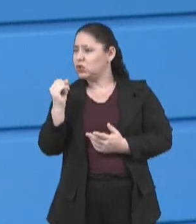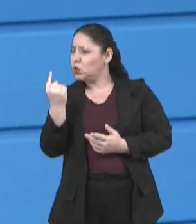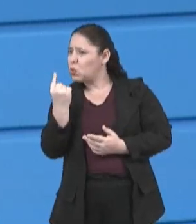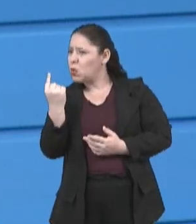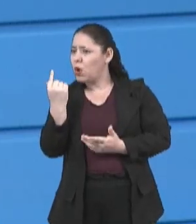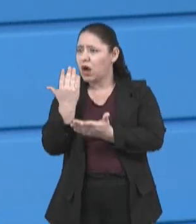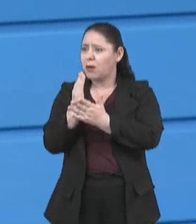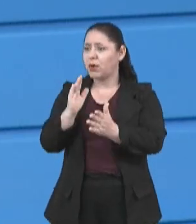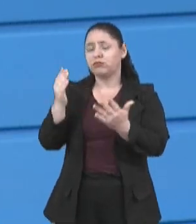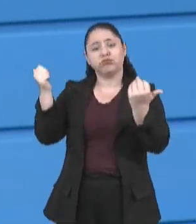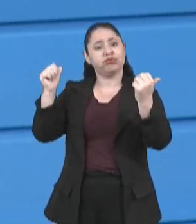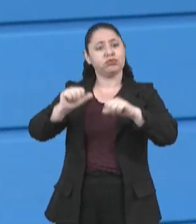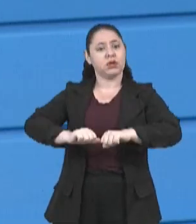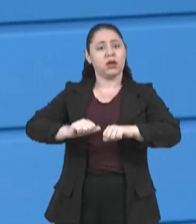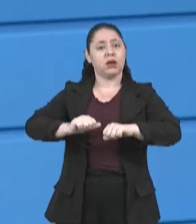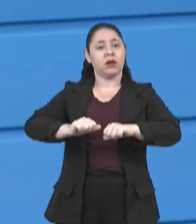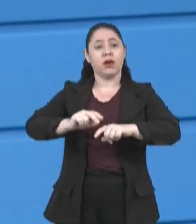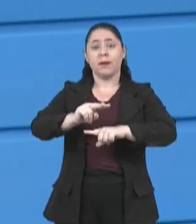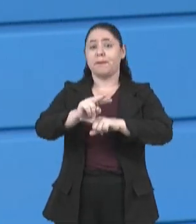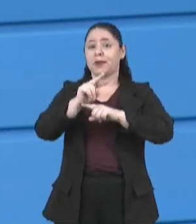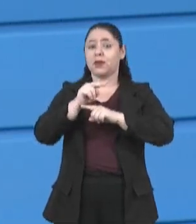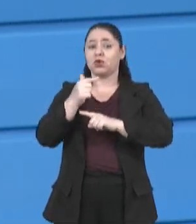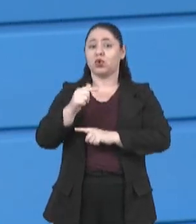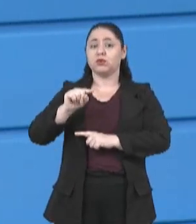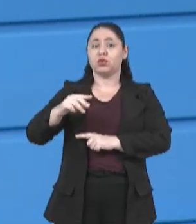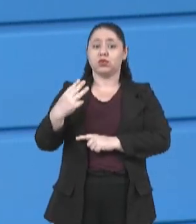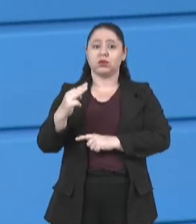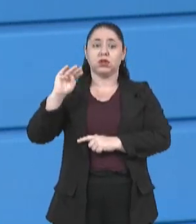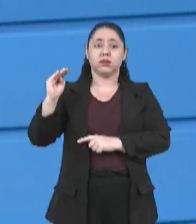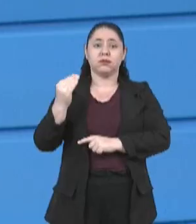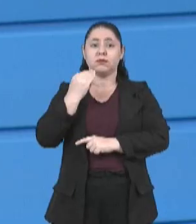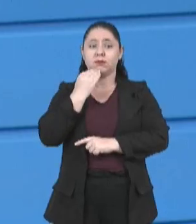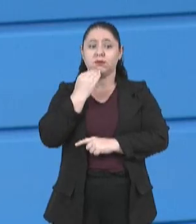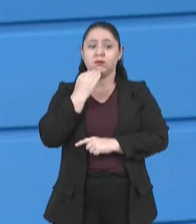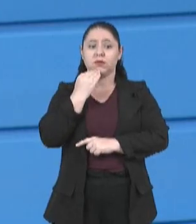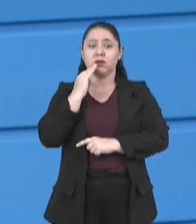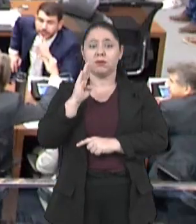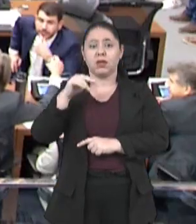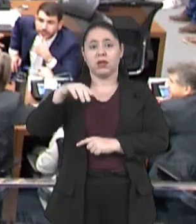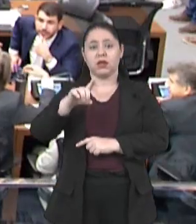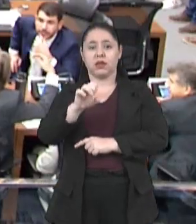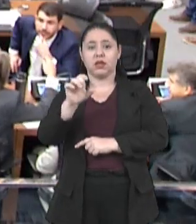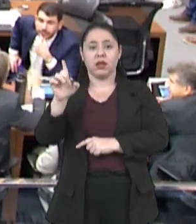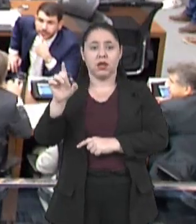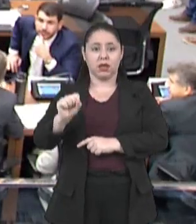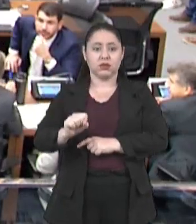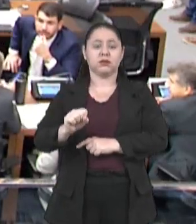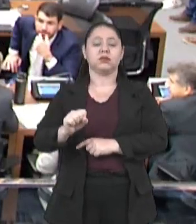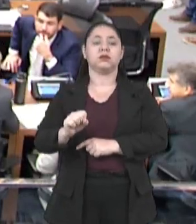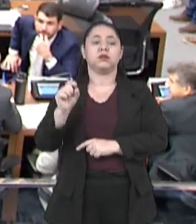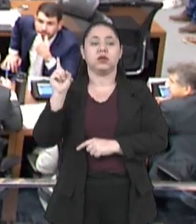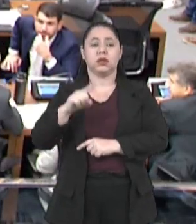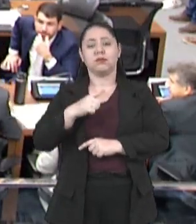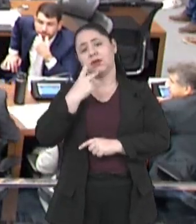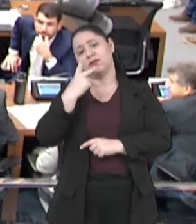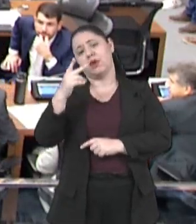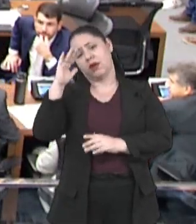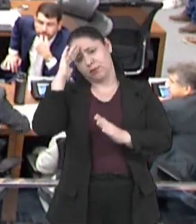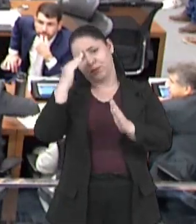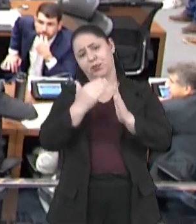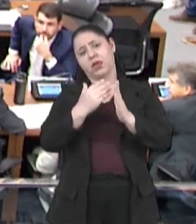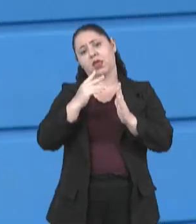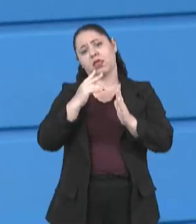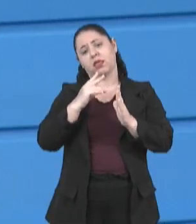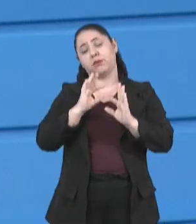cumprir o 1. Pior, o empréstimo de 2,3 bilhões do BNDES. Por gentileza, deputado. Para concluir, tem que deputado. Respeitar o tempo, né?